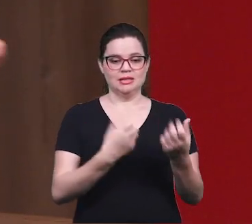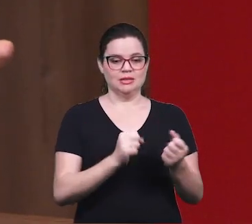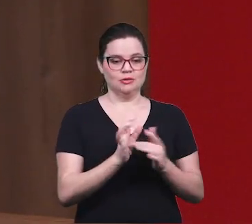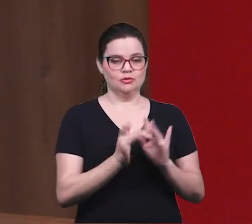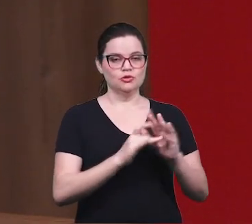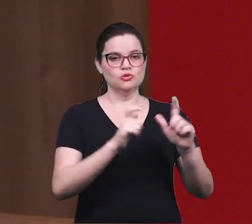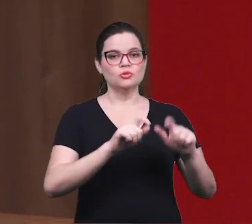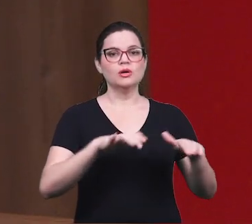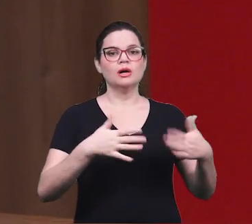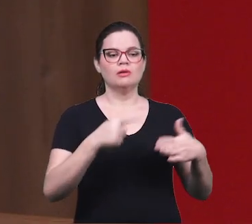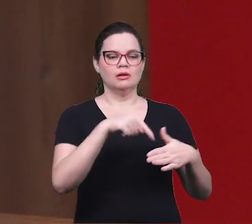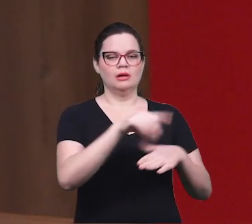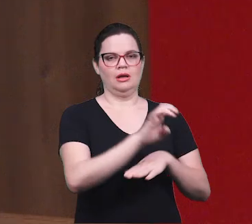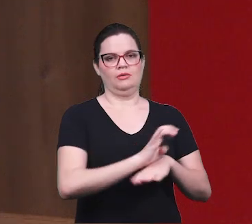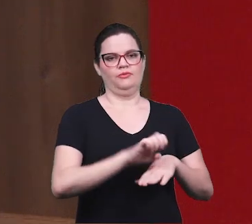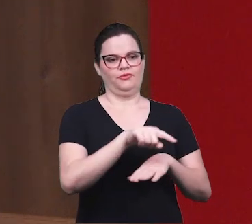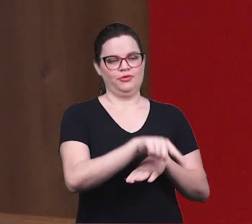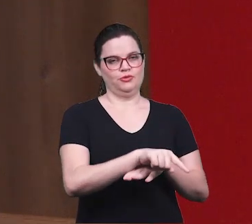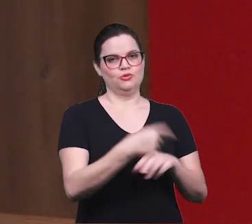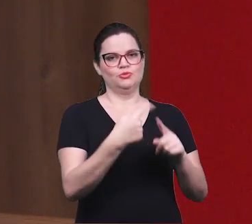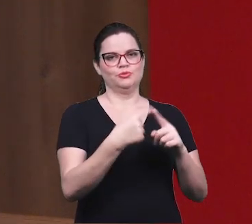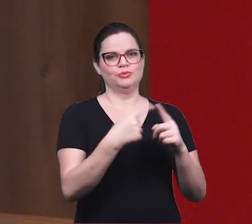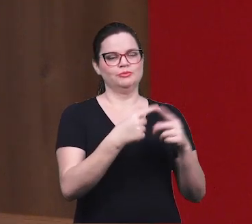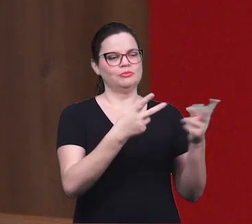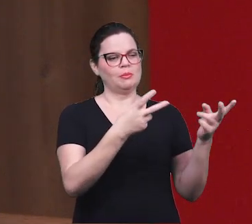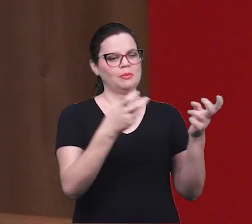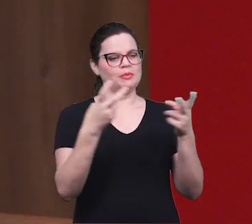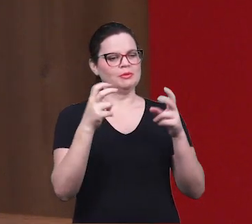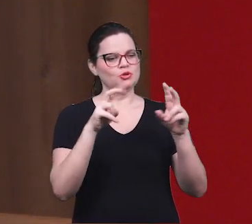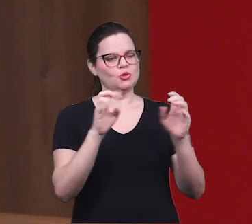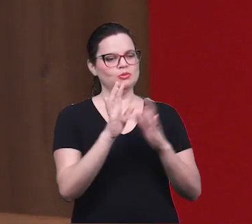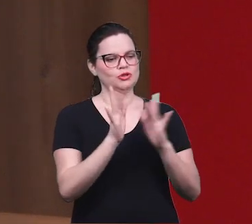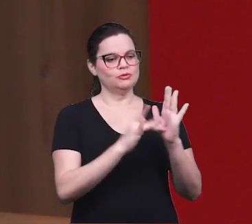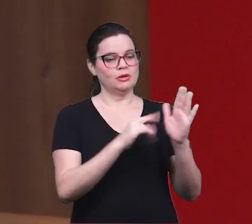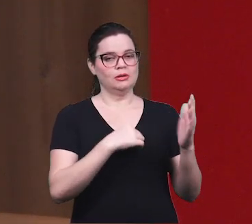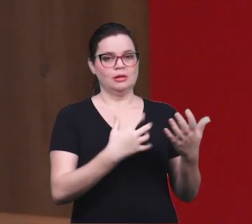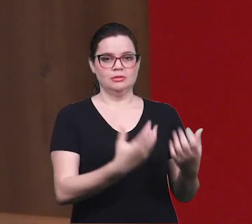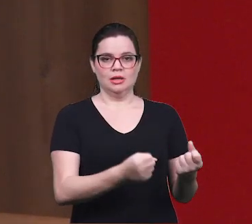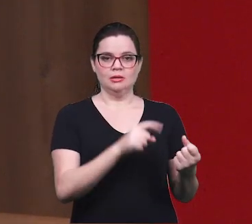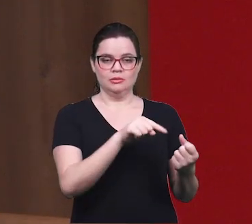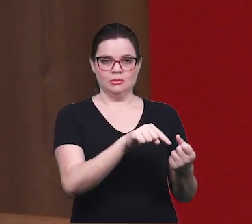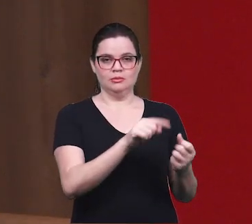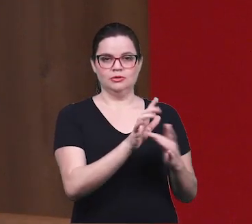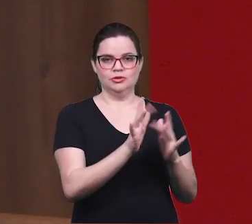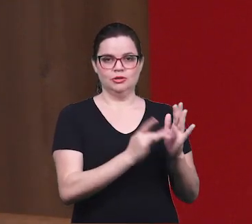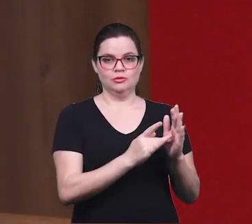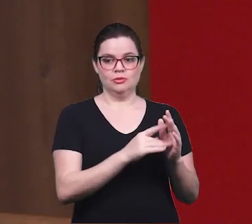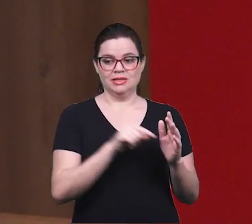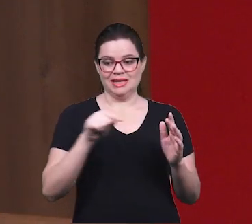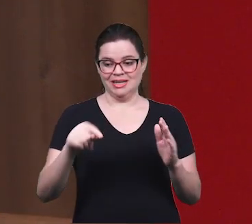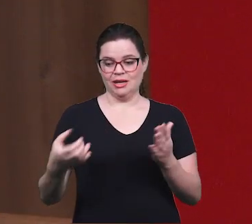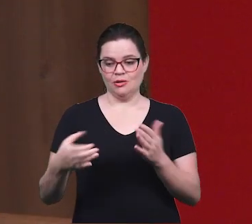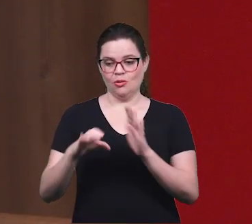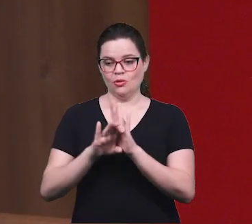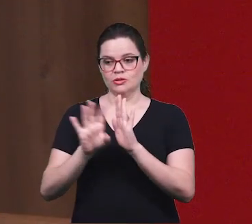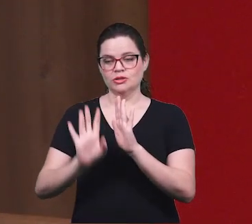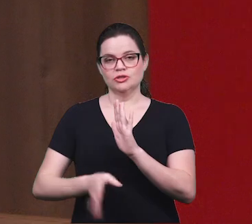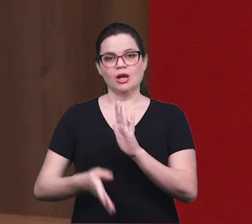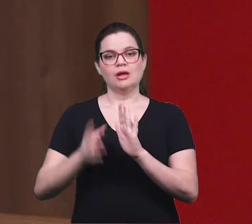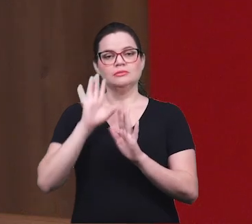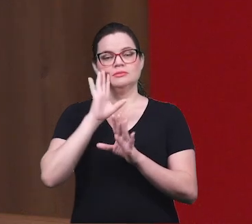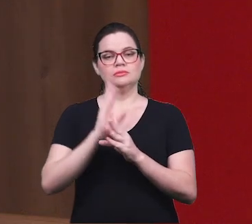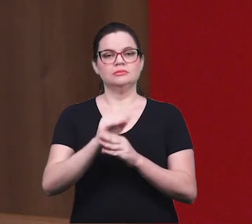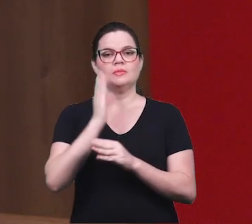E se converteu em Éfeso. E aqui ele já aparece como um enviado do Senhor para a